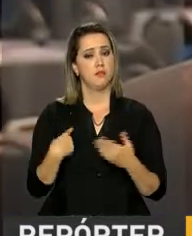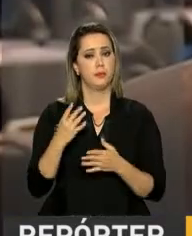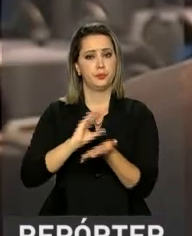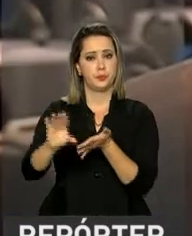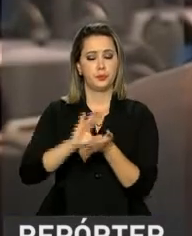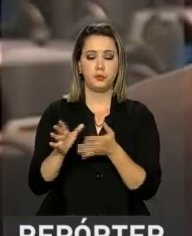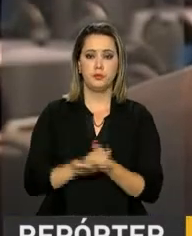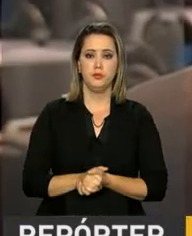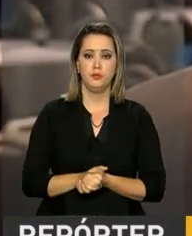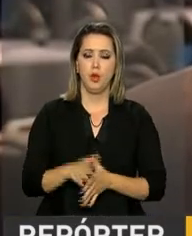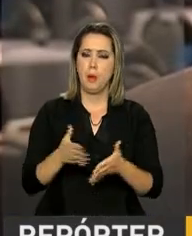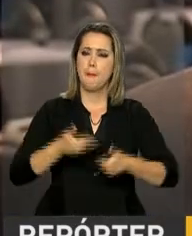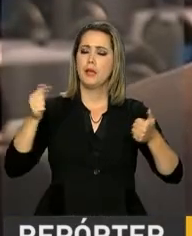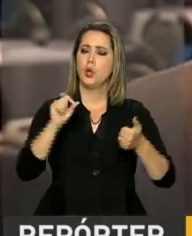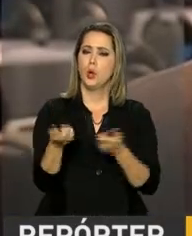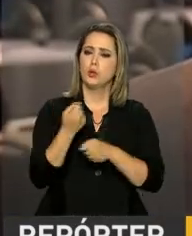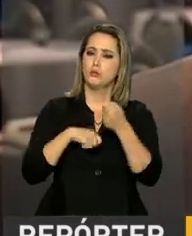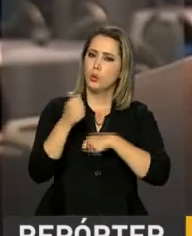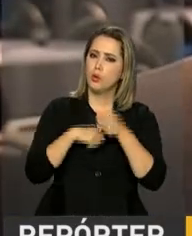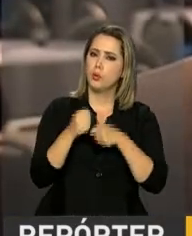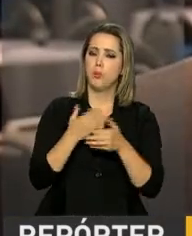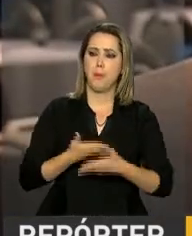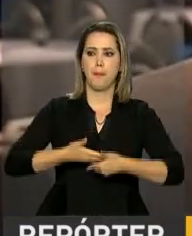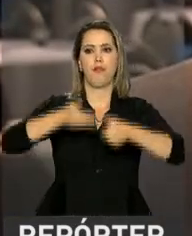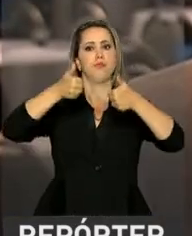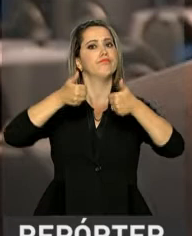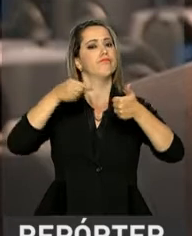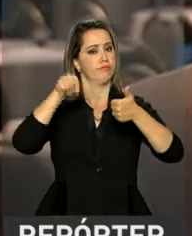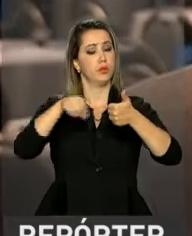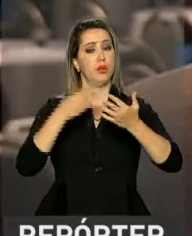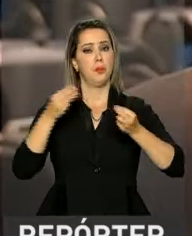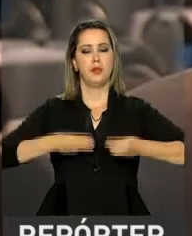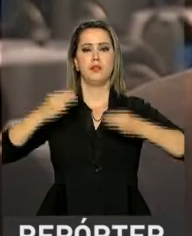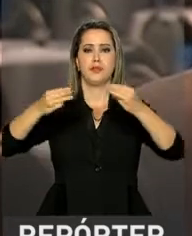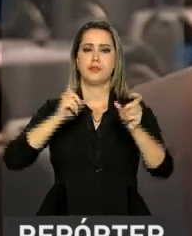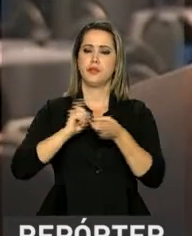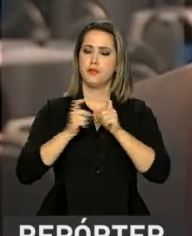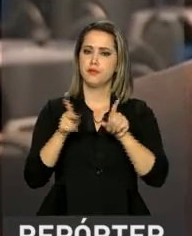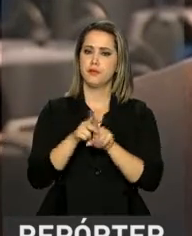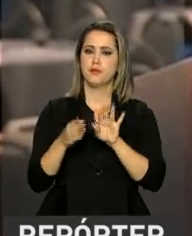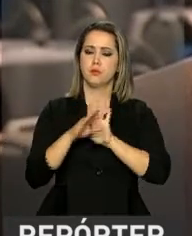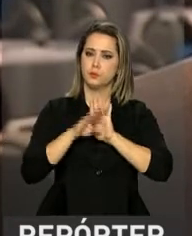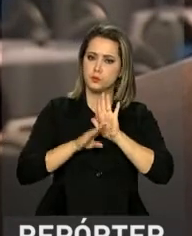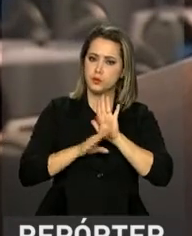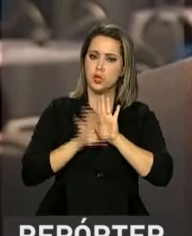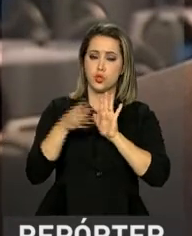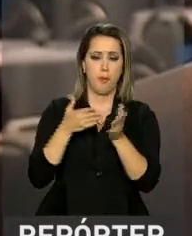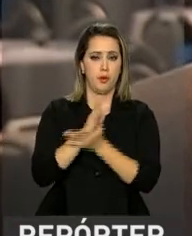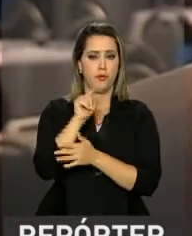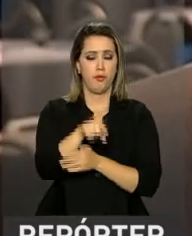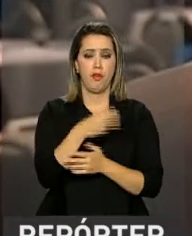investir. Com base na melhora de indicadores da economia, resultado, segundo o ministro da Fazenda, das reformas estruturais e medidas já